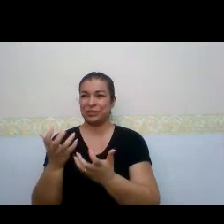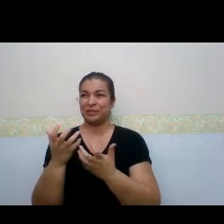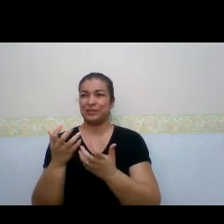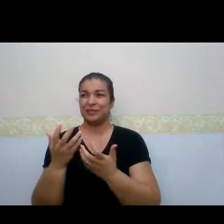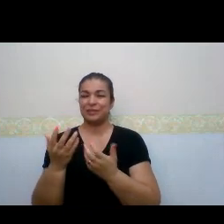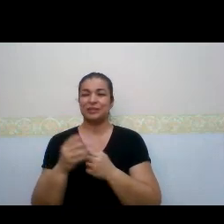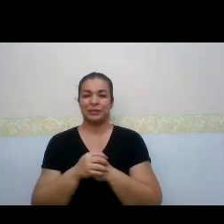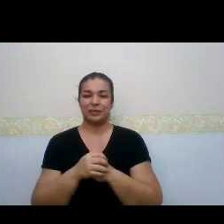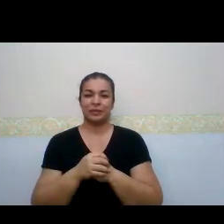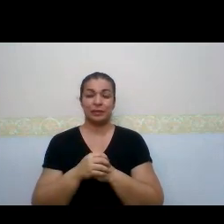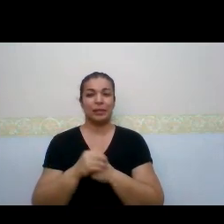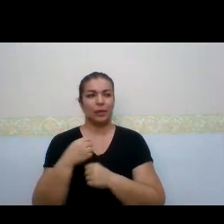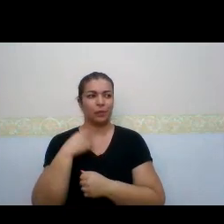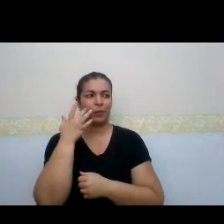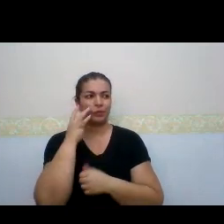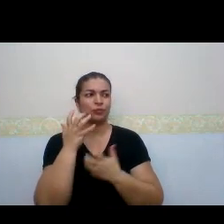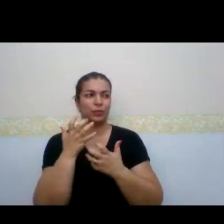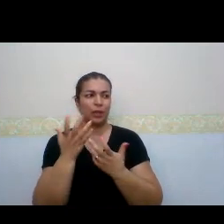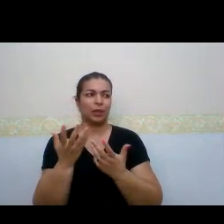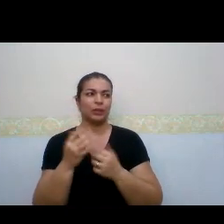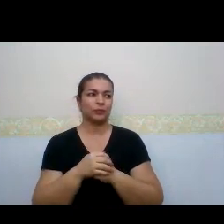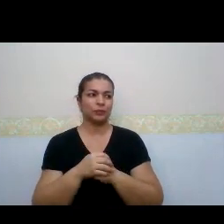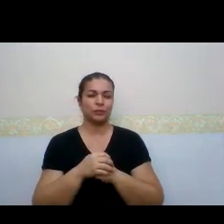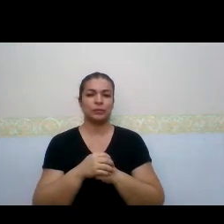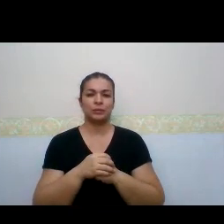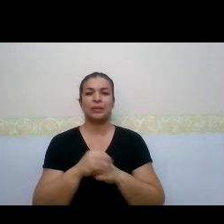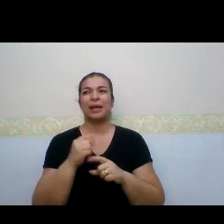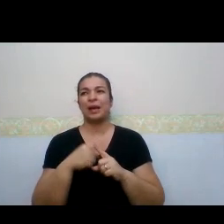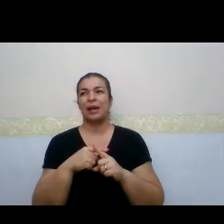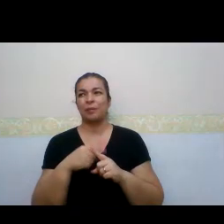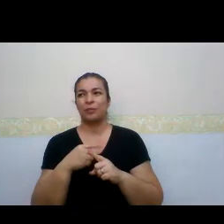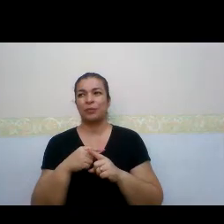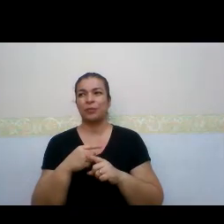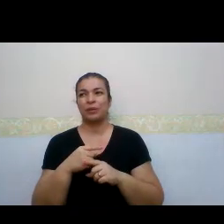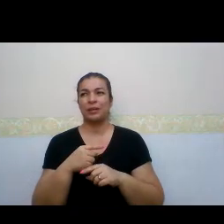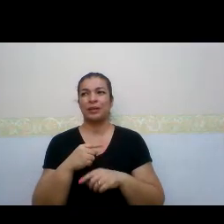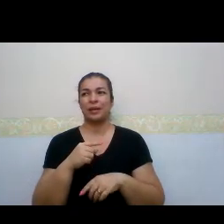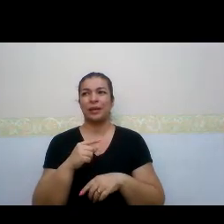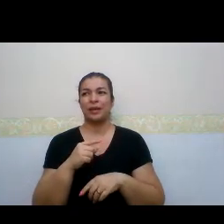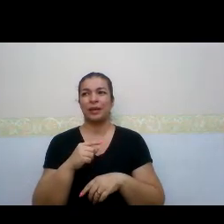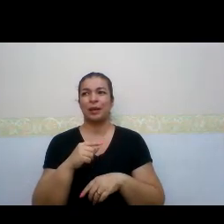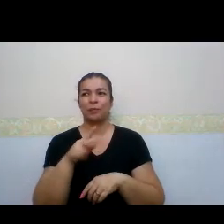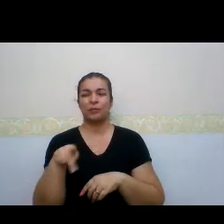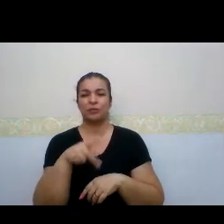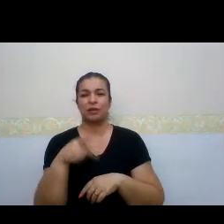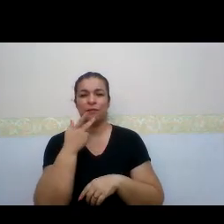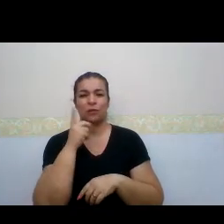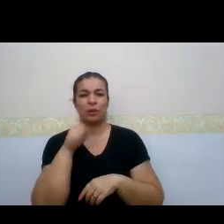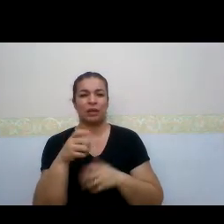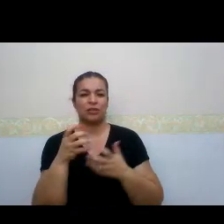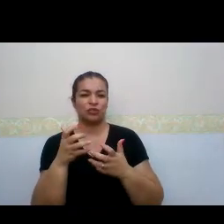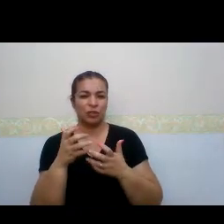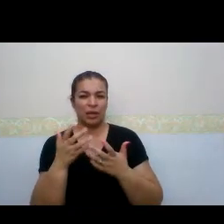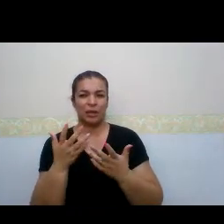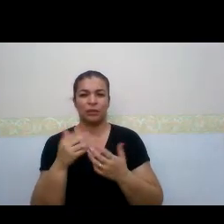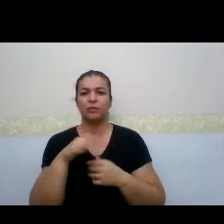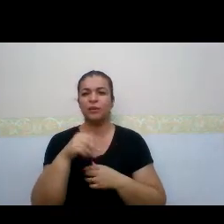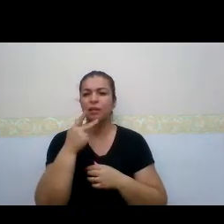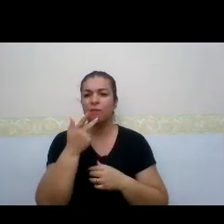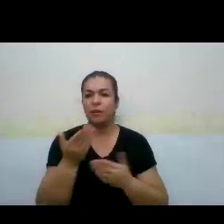chatíssimo. Ah, e a Ô, professora foi lá Silvia, dar aula e então, disse que é chato. Uhum. Quem está falando